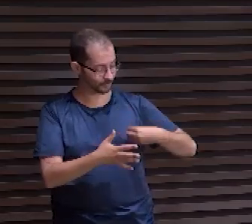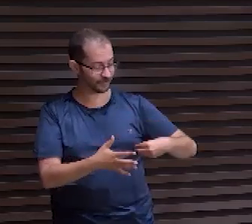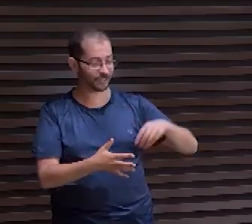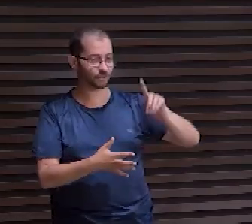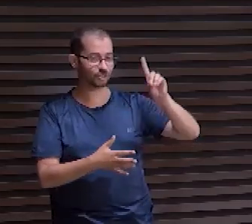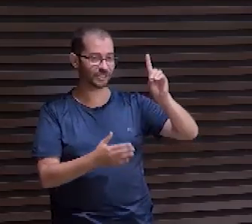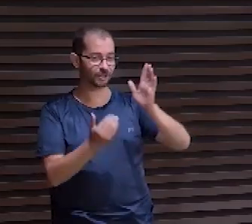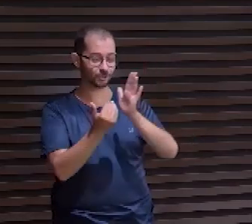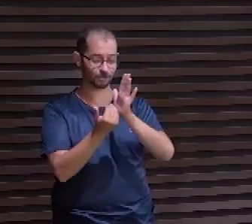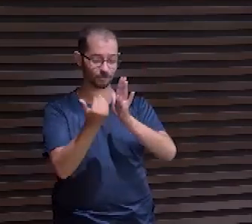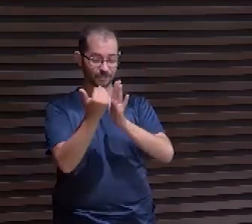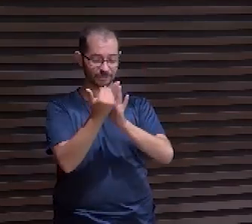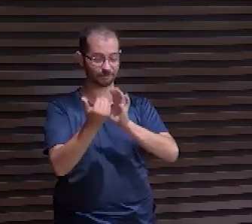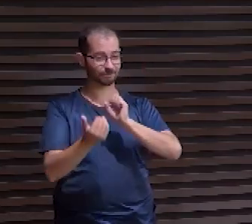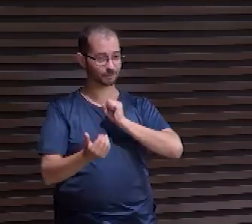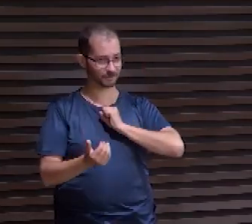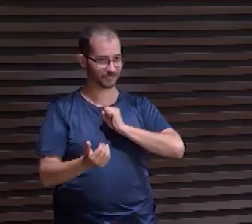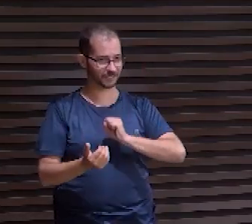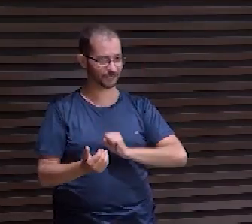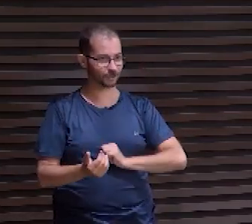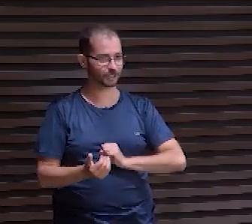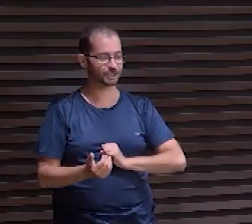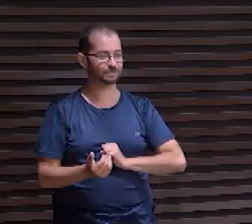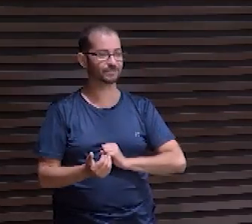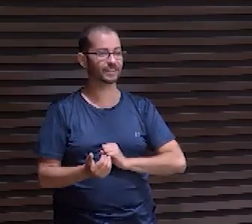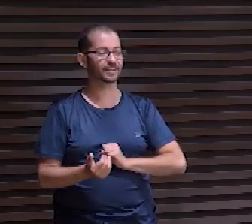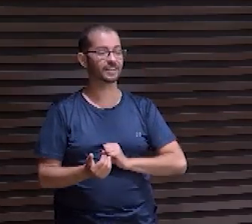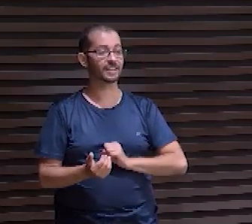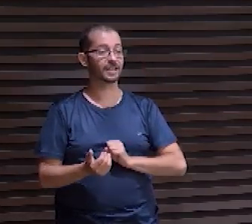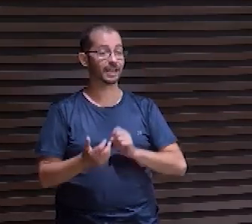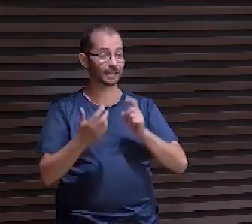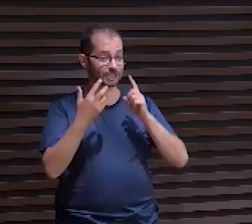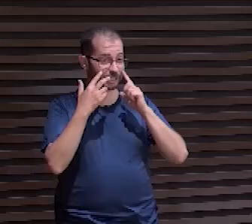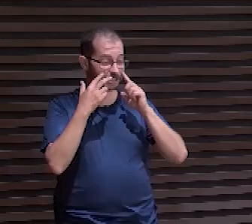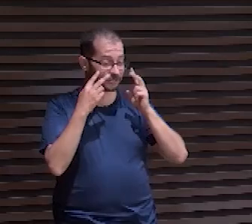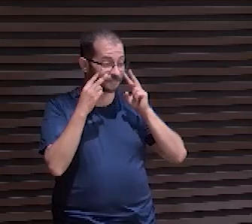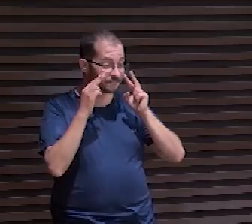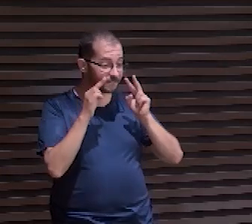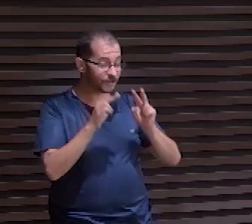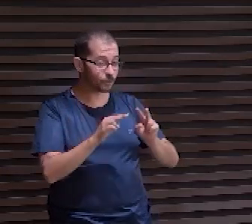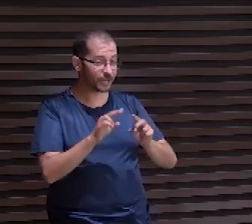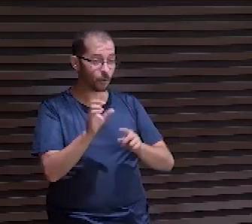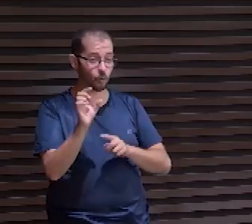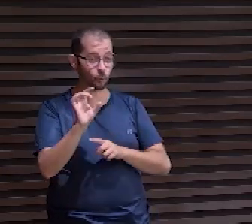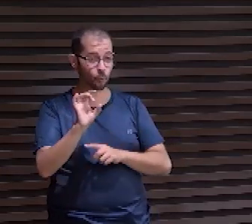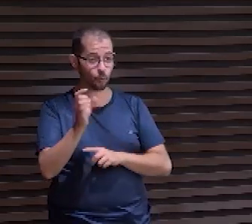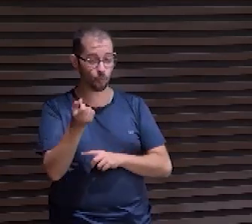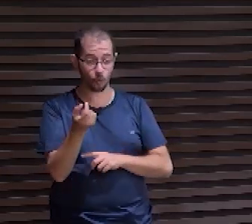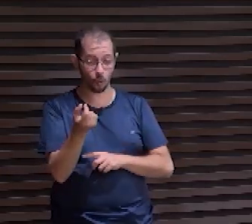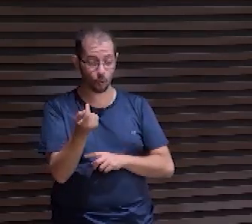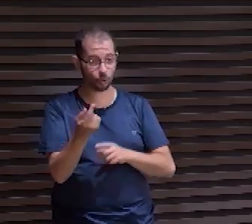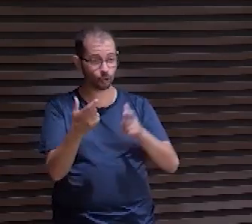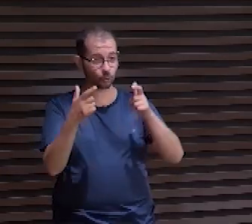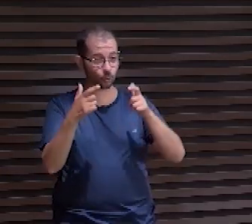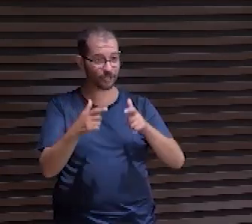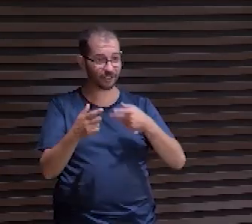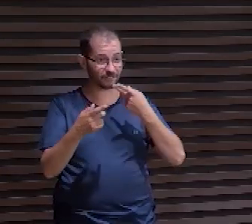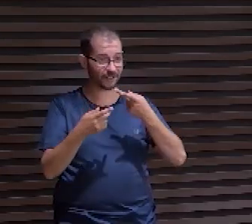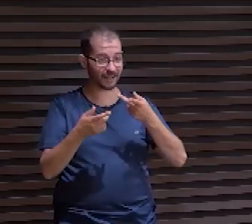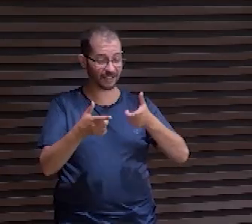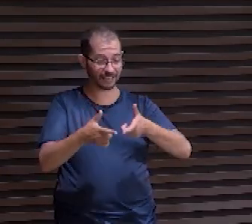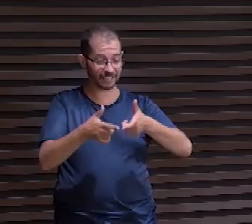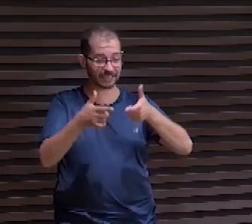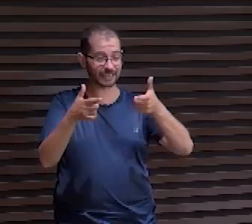sumo sacerdote, nós vimos isto aqui, que este é o único lugar na Bíblia em que aparece grande diante